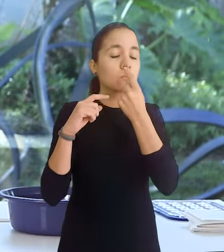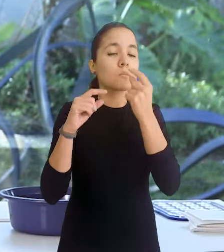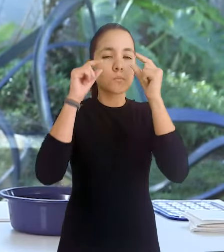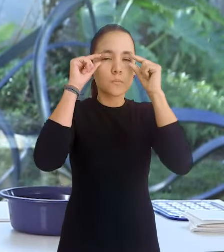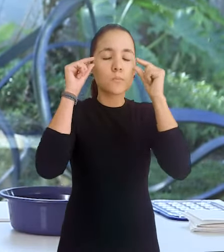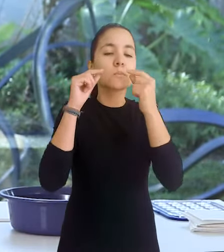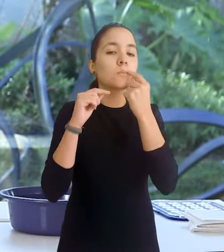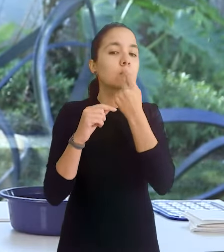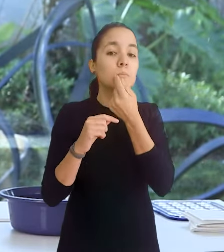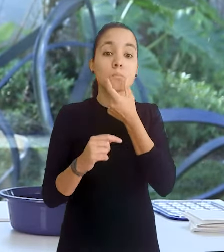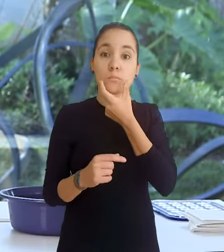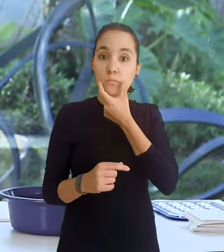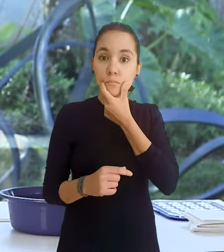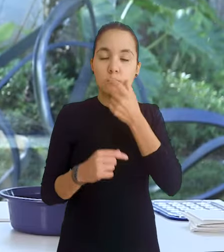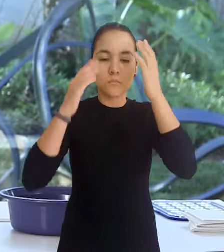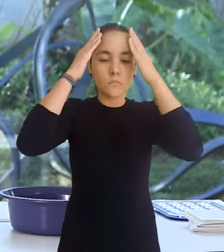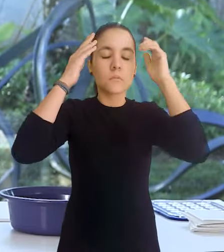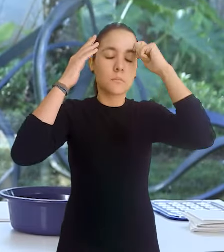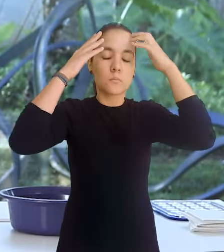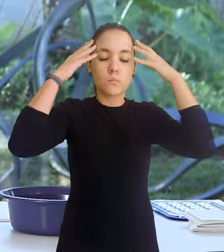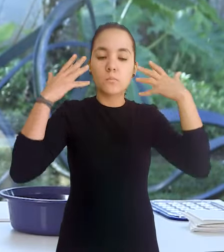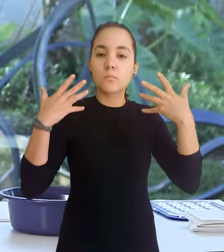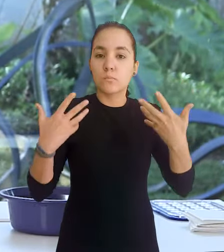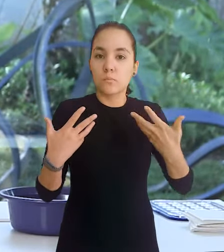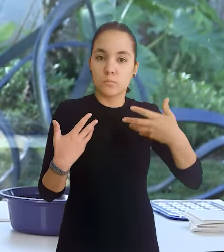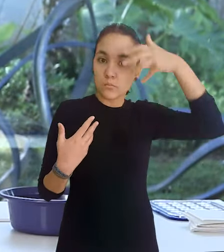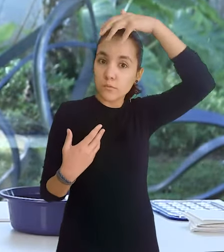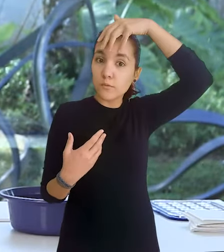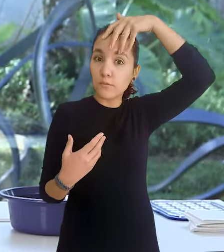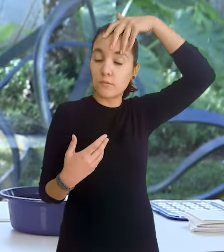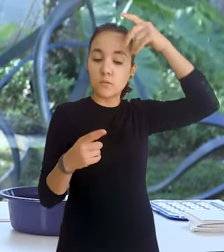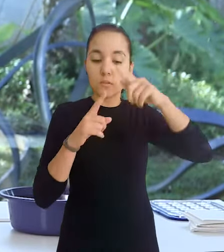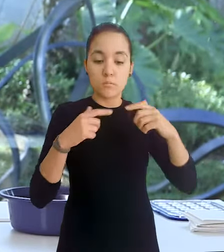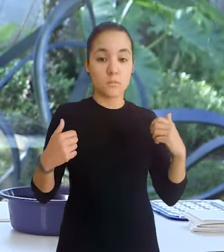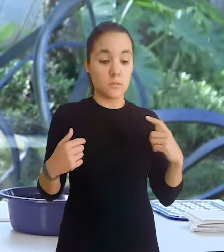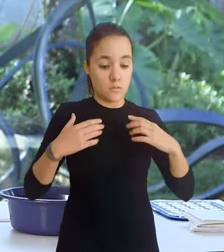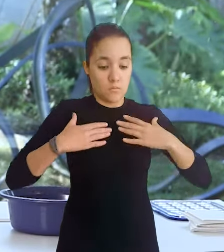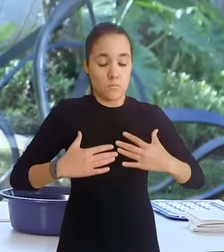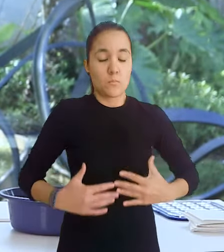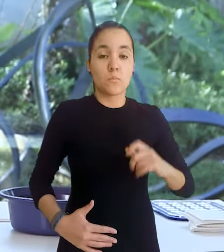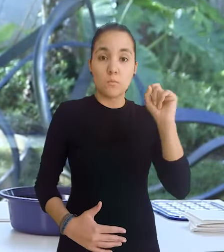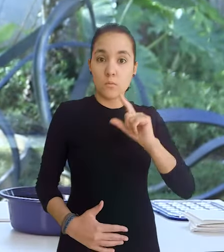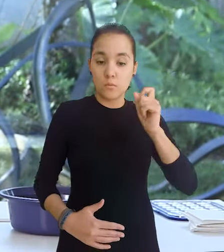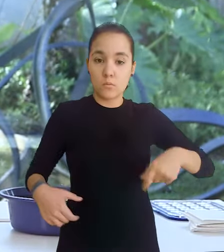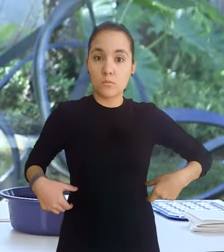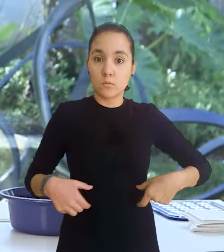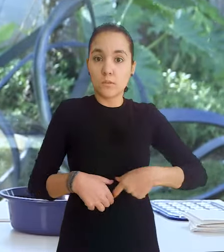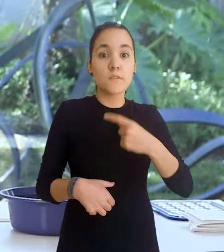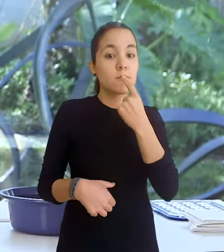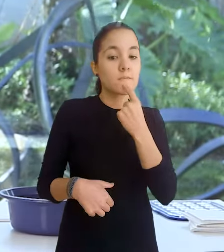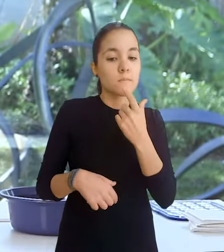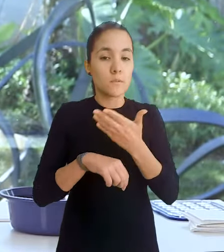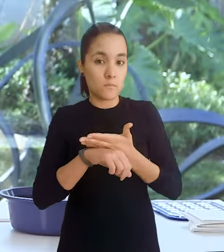nariz pequeno, boca grande, cabelos pretos e compridos com franja. Estou vestindo um macacão azul com cinto vermelho